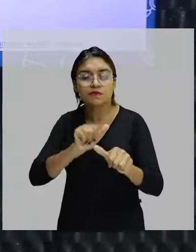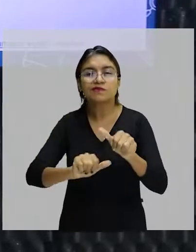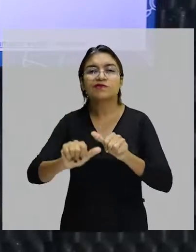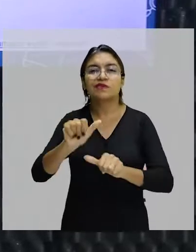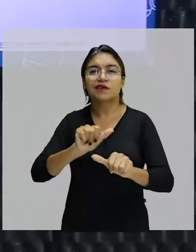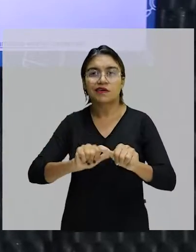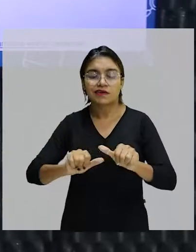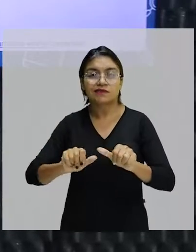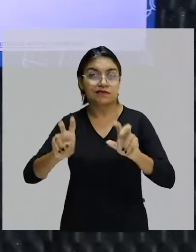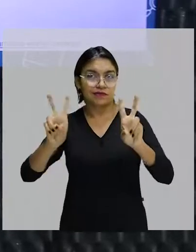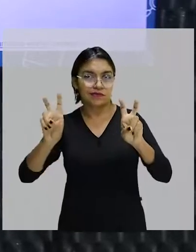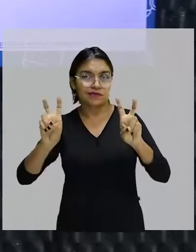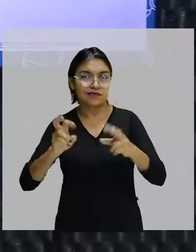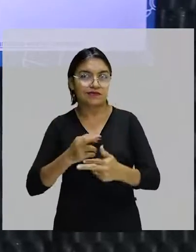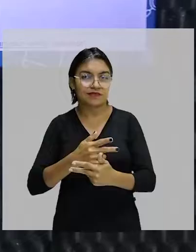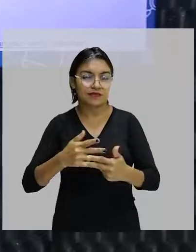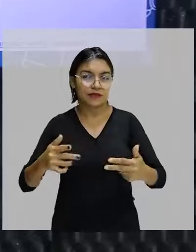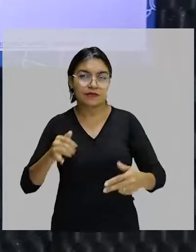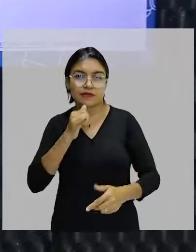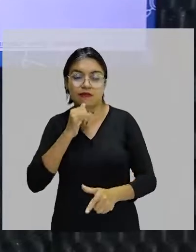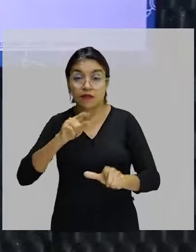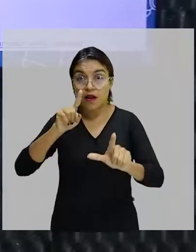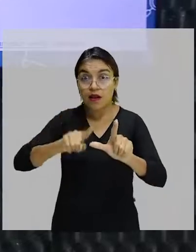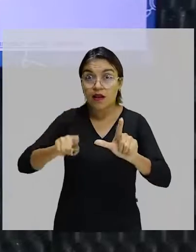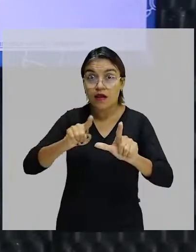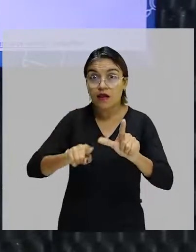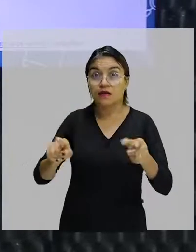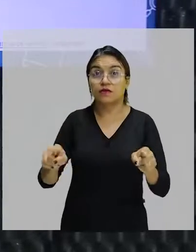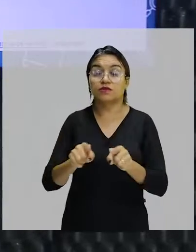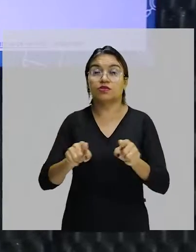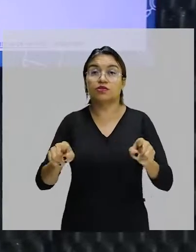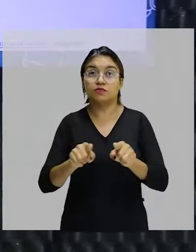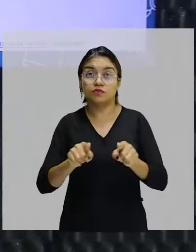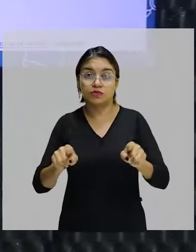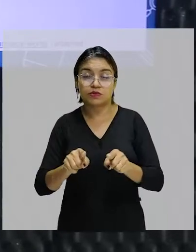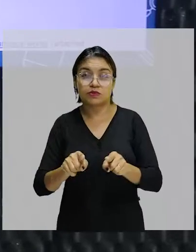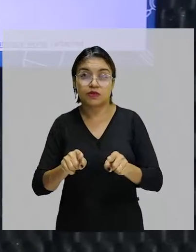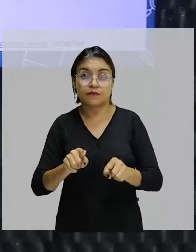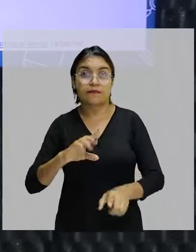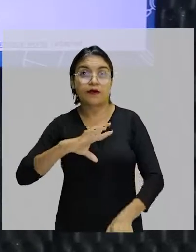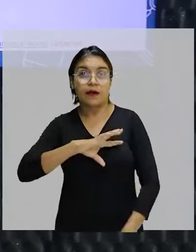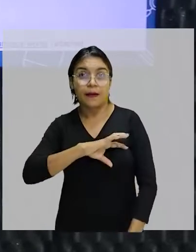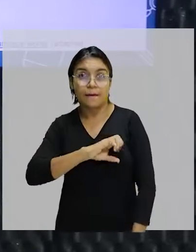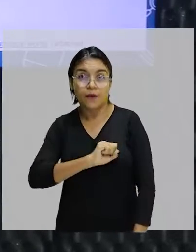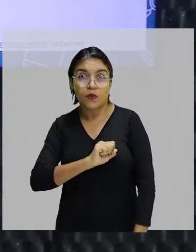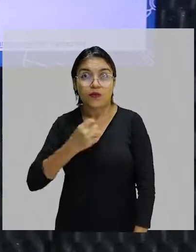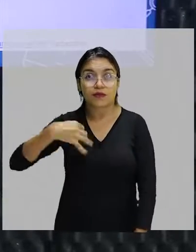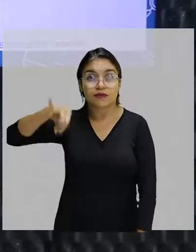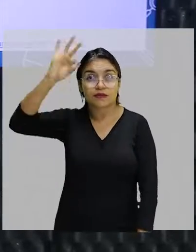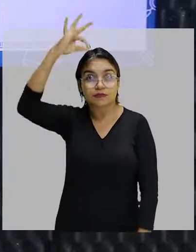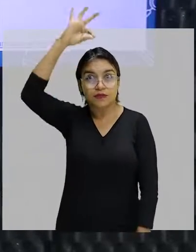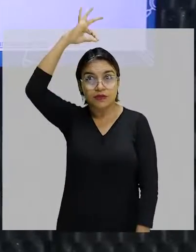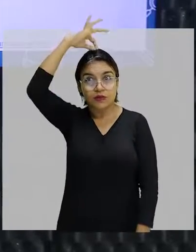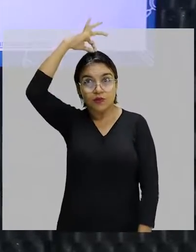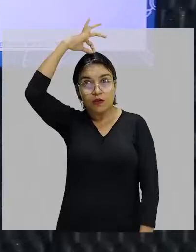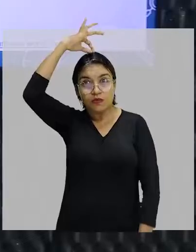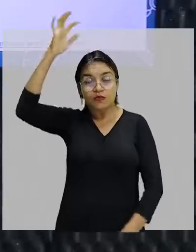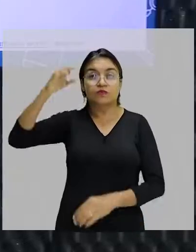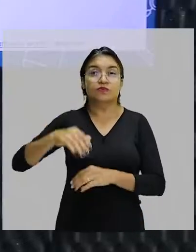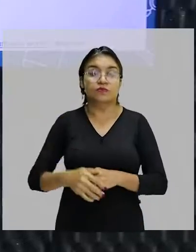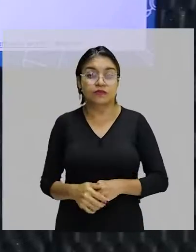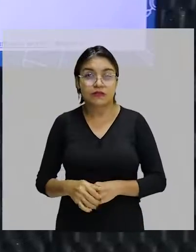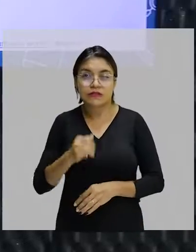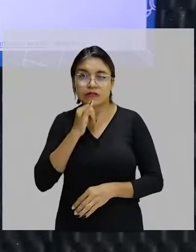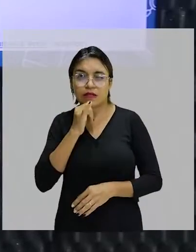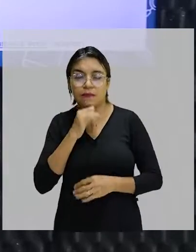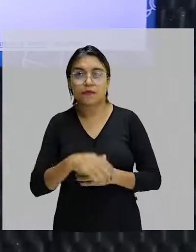nas temáticas. Então, as letras de música passaram a falar do amor espiritual, então, o amor de